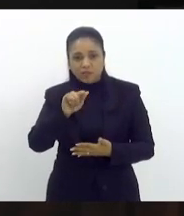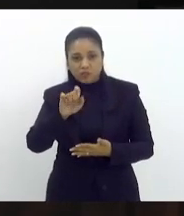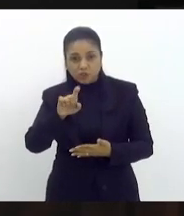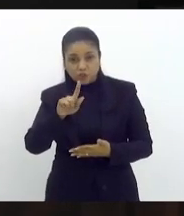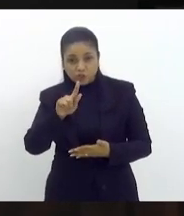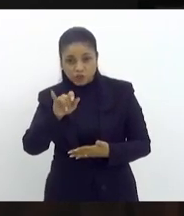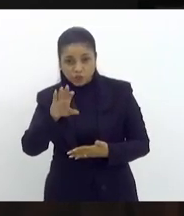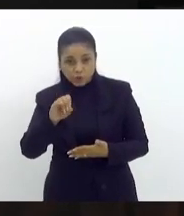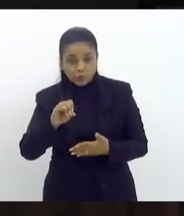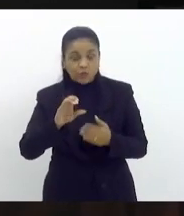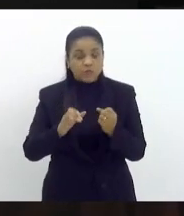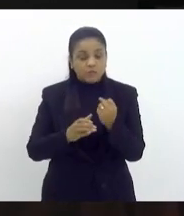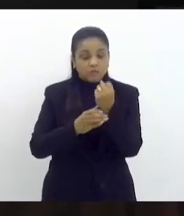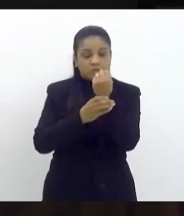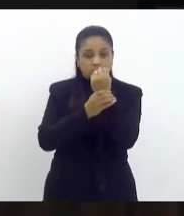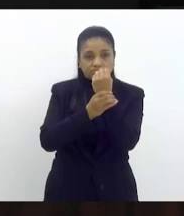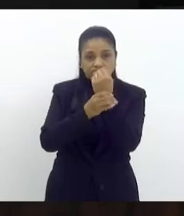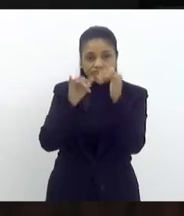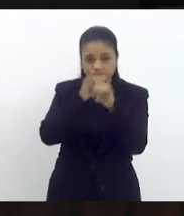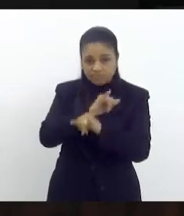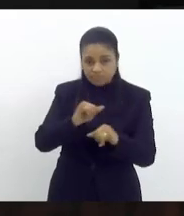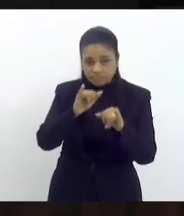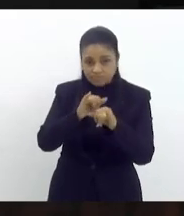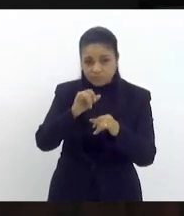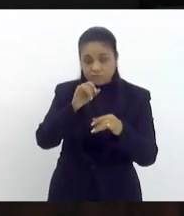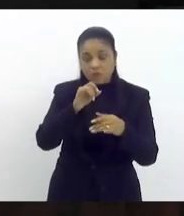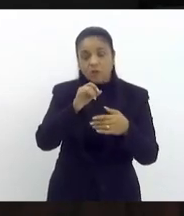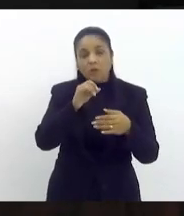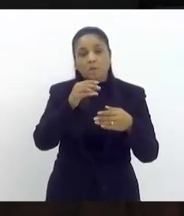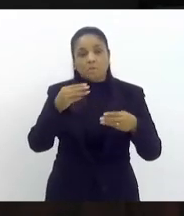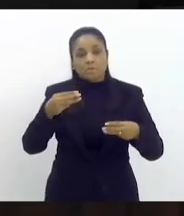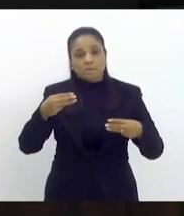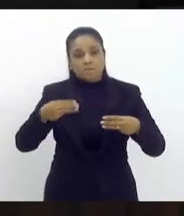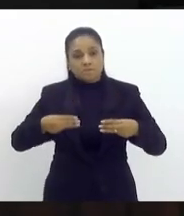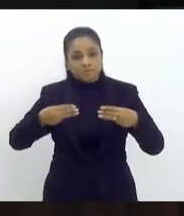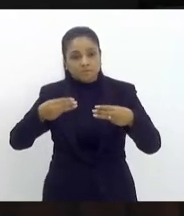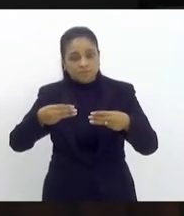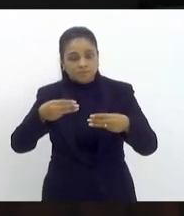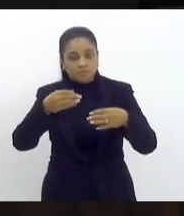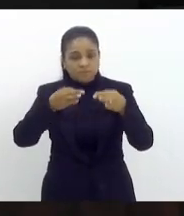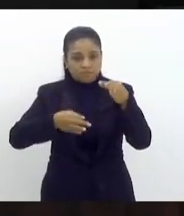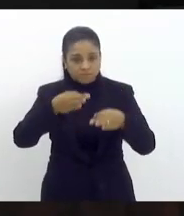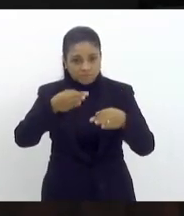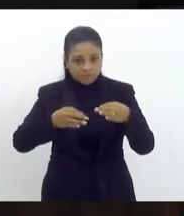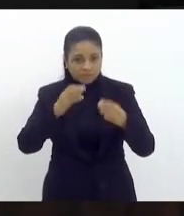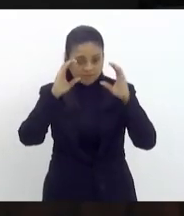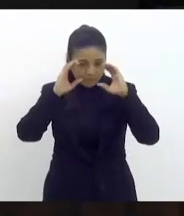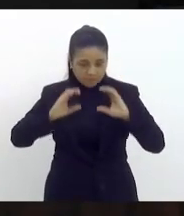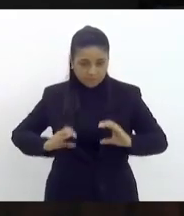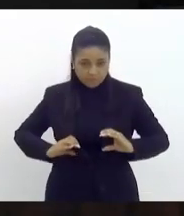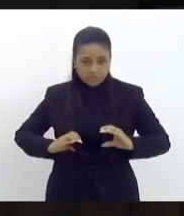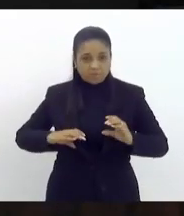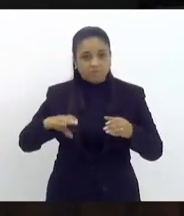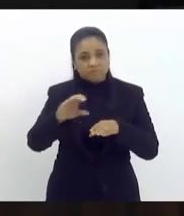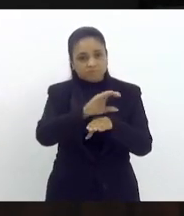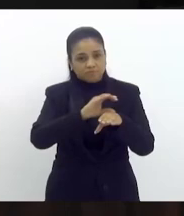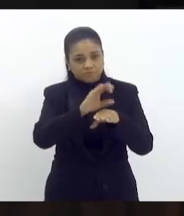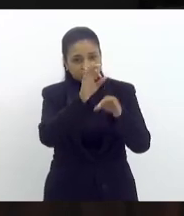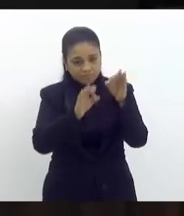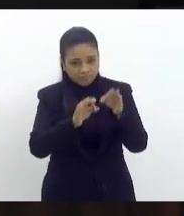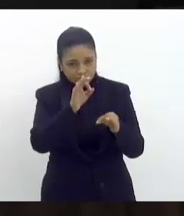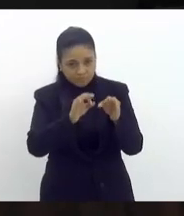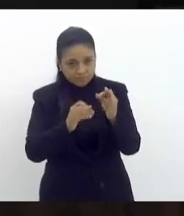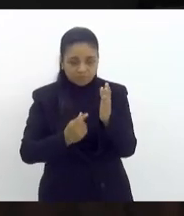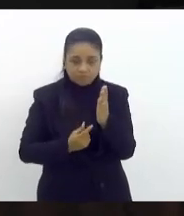informações de segurança pública do Ministério da Justiça Sinesp Cidadão pareces das comissões de constituição e justiça pela